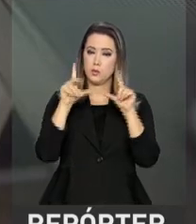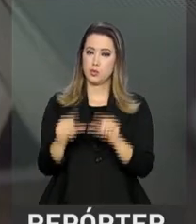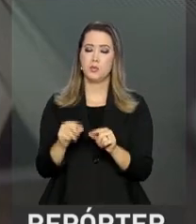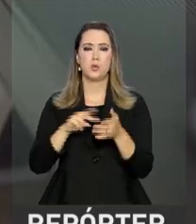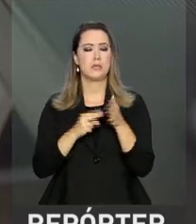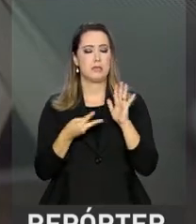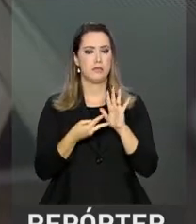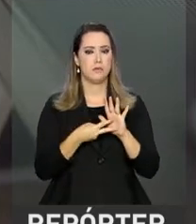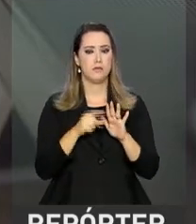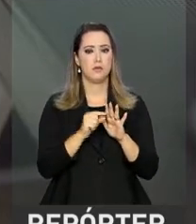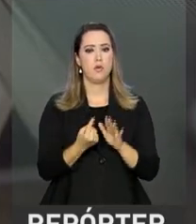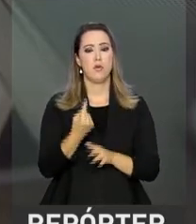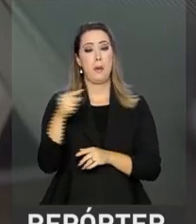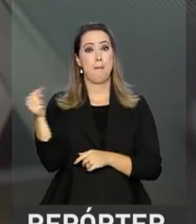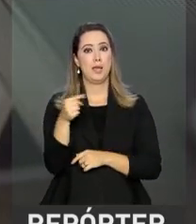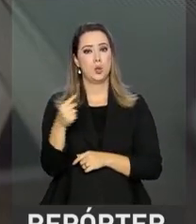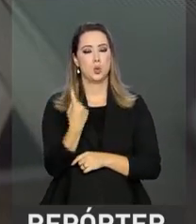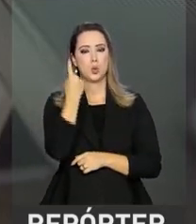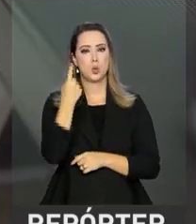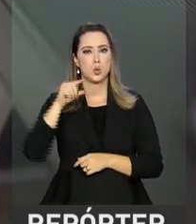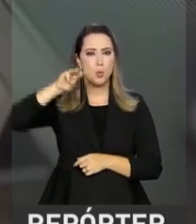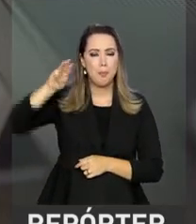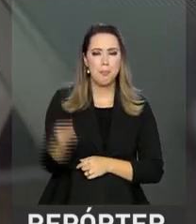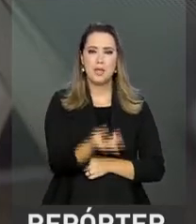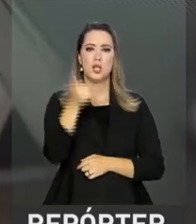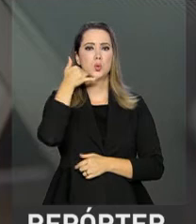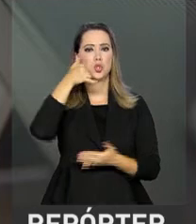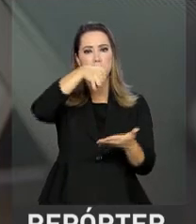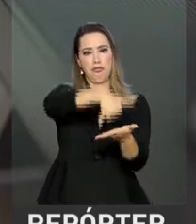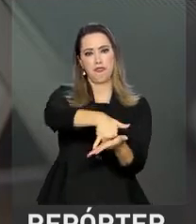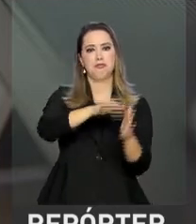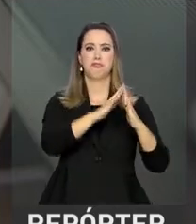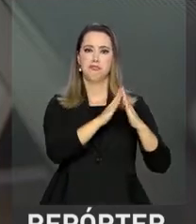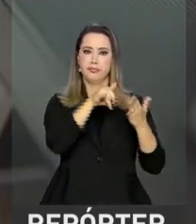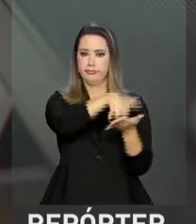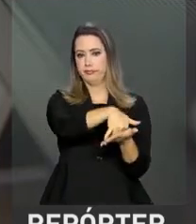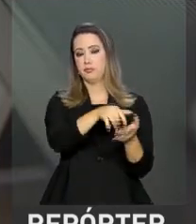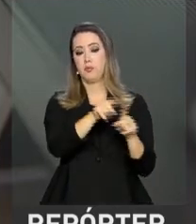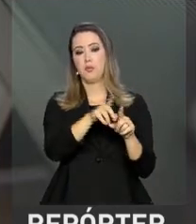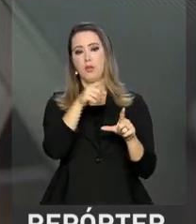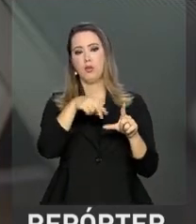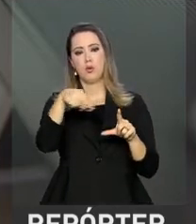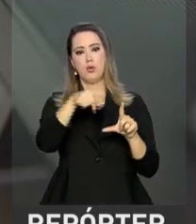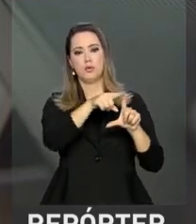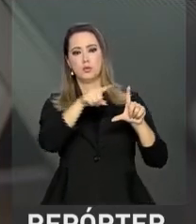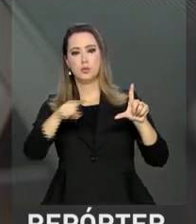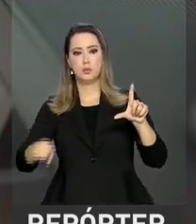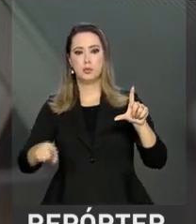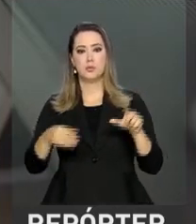ou seja um milhão e 300 mil linhas a menos só no mês de novembro foi registrada uma redução de